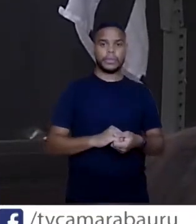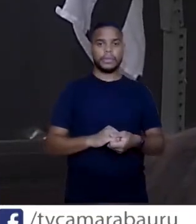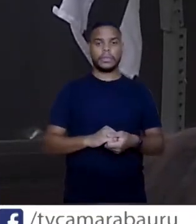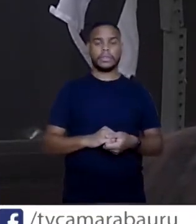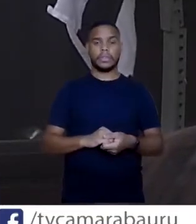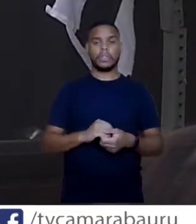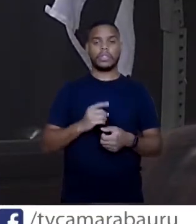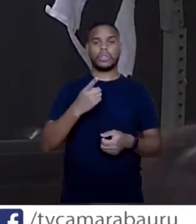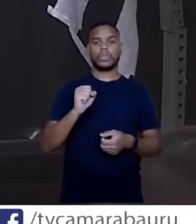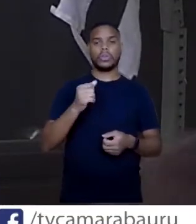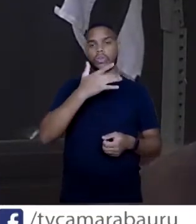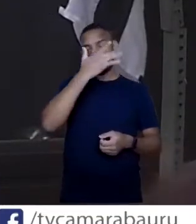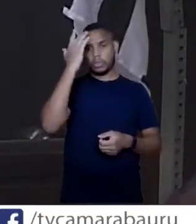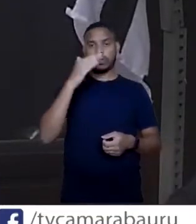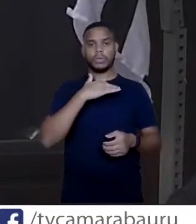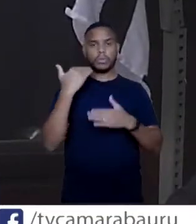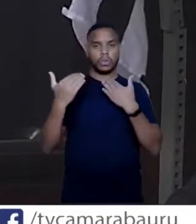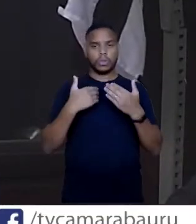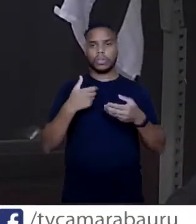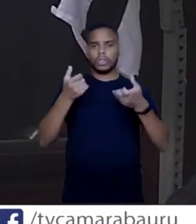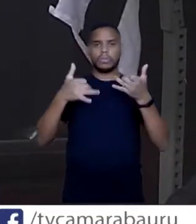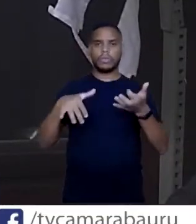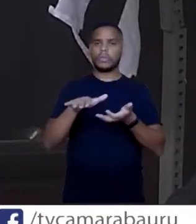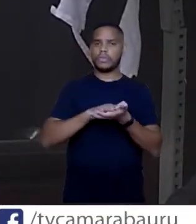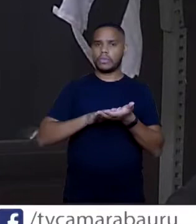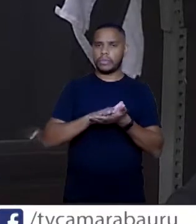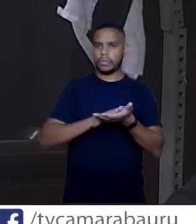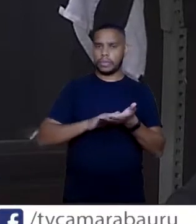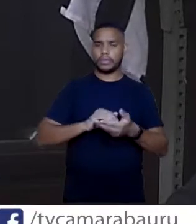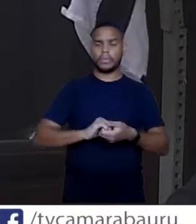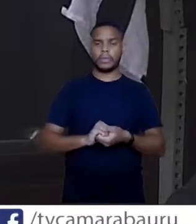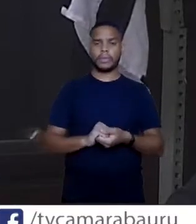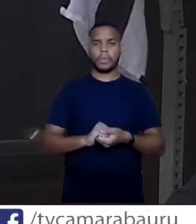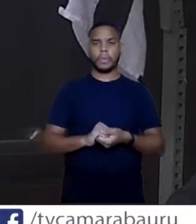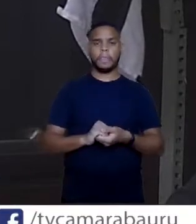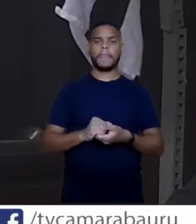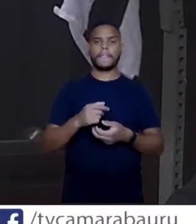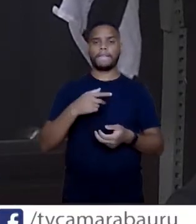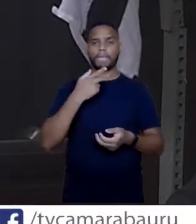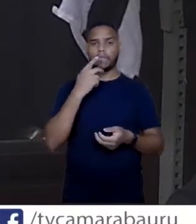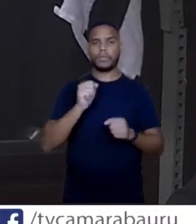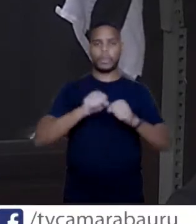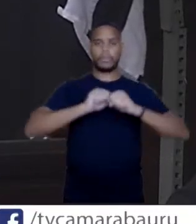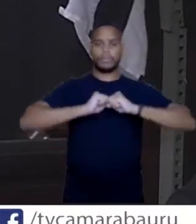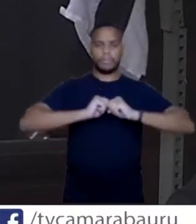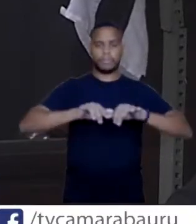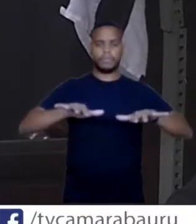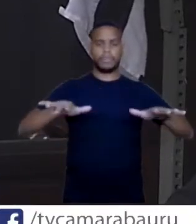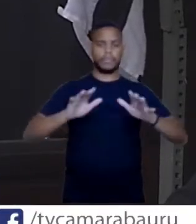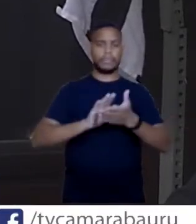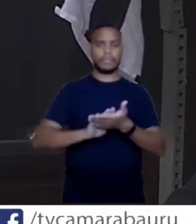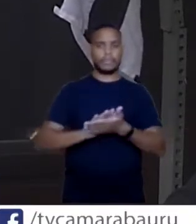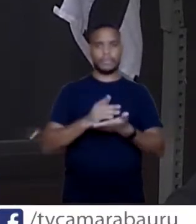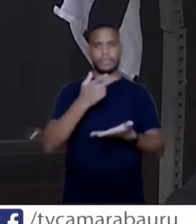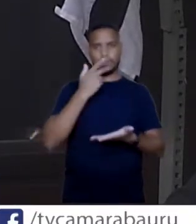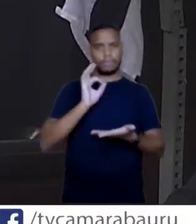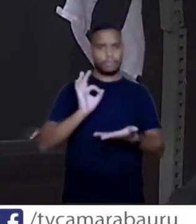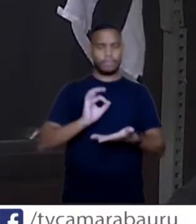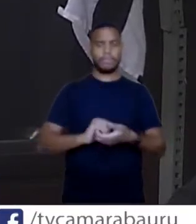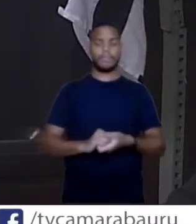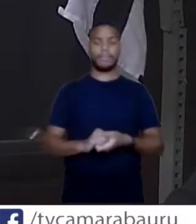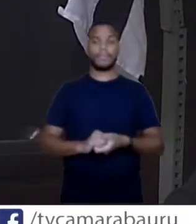ninguém falou ainda disso pode transformar também numa pandemia agora